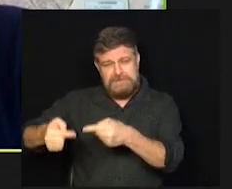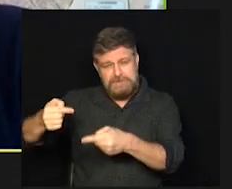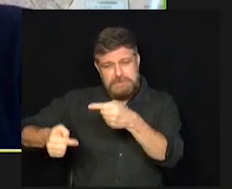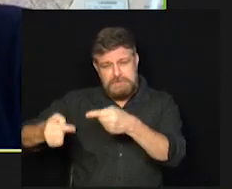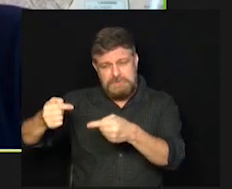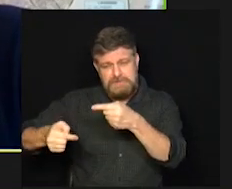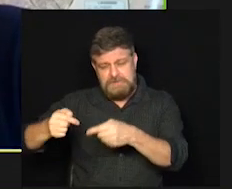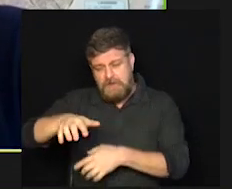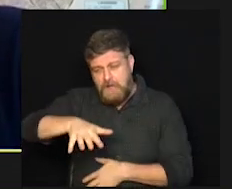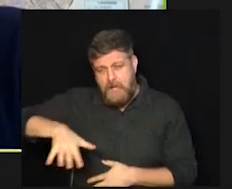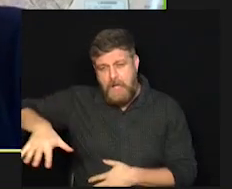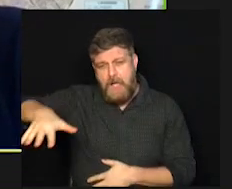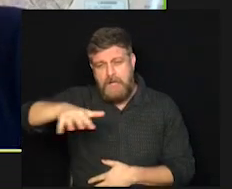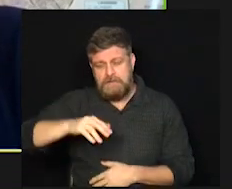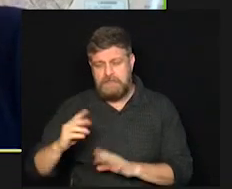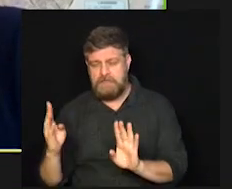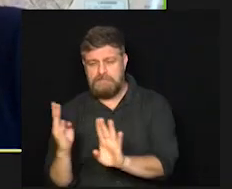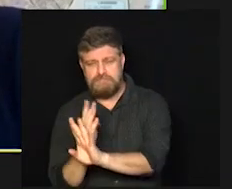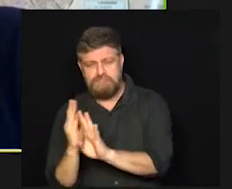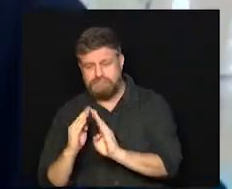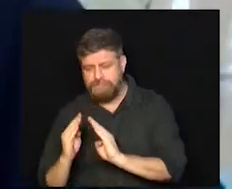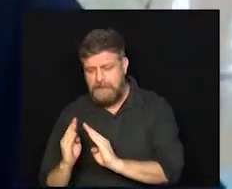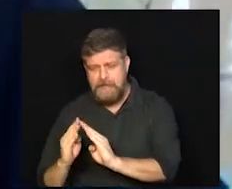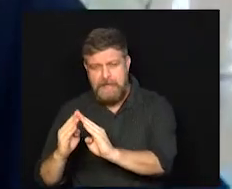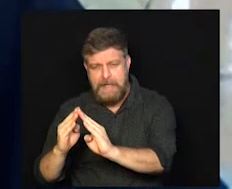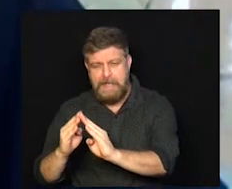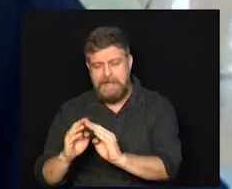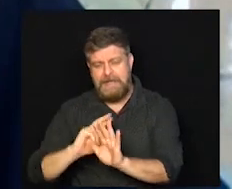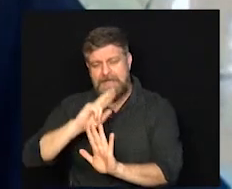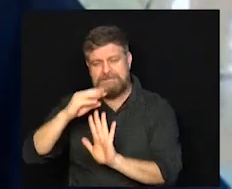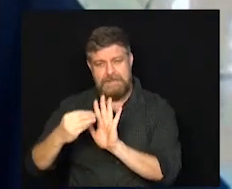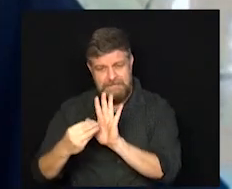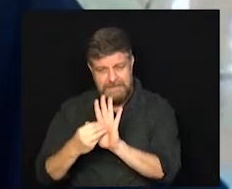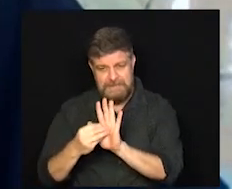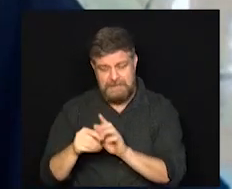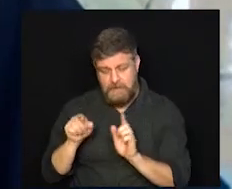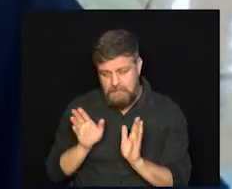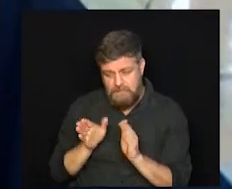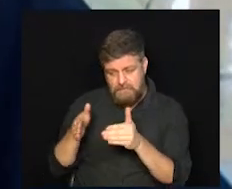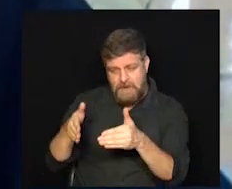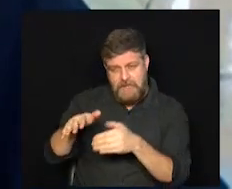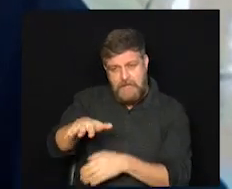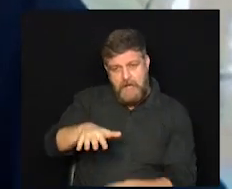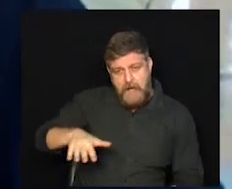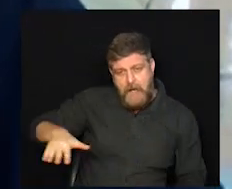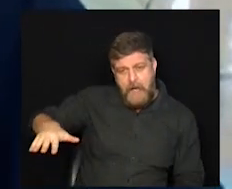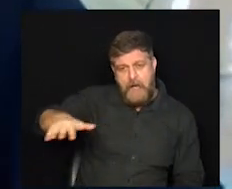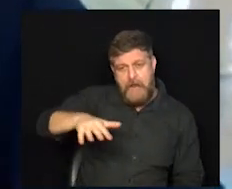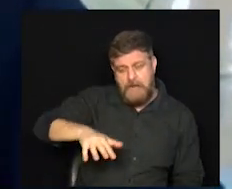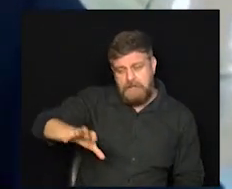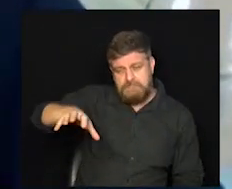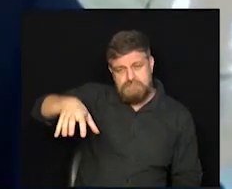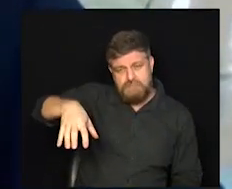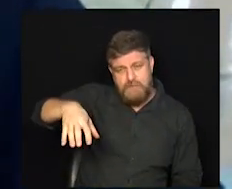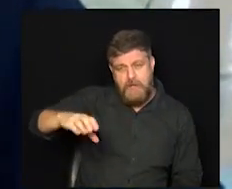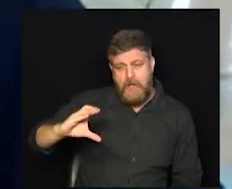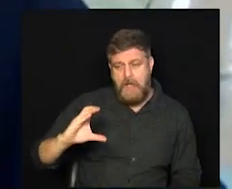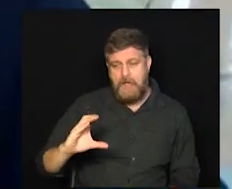questões urbanas e ambientais lá do distrito do Campo